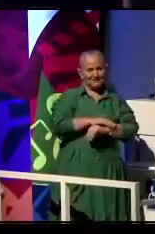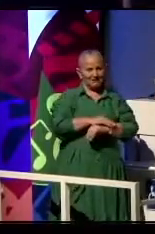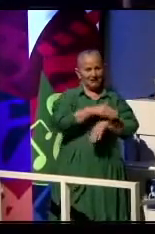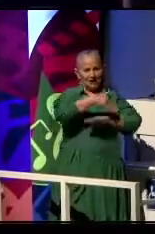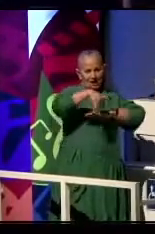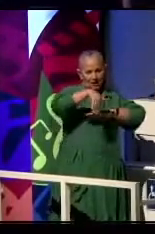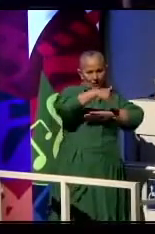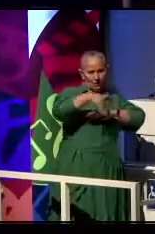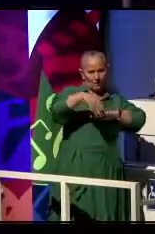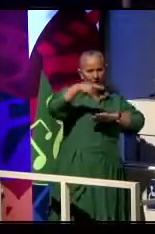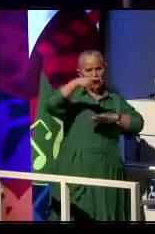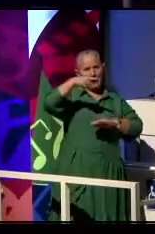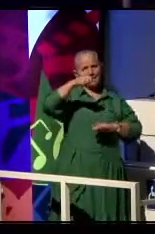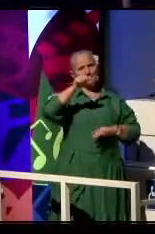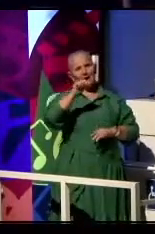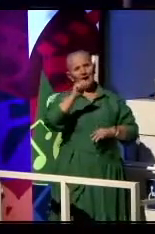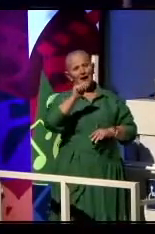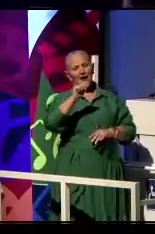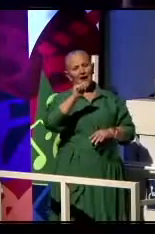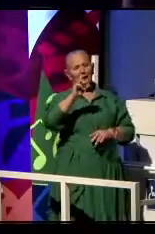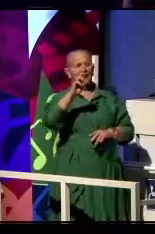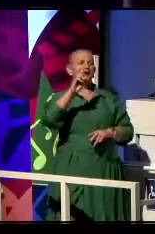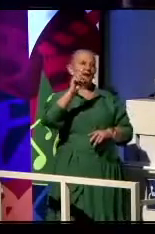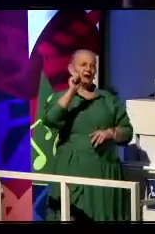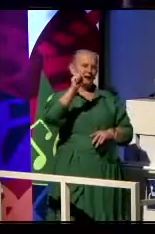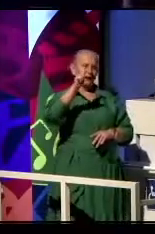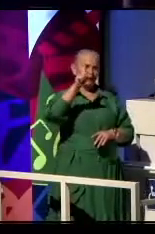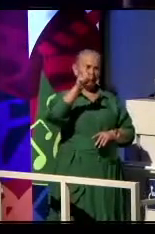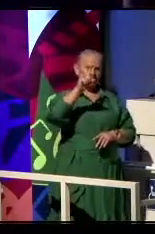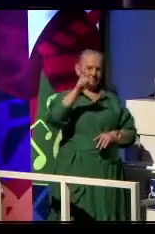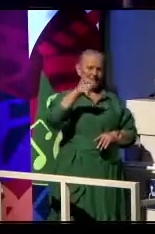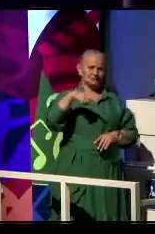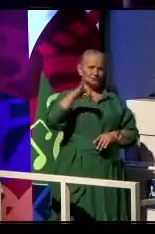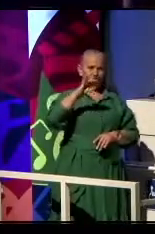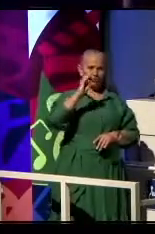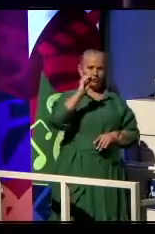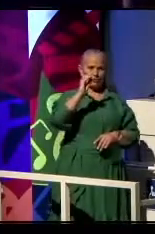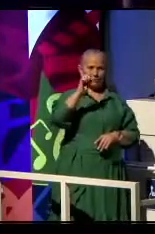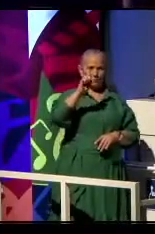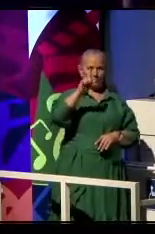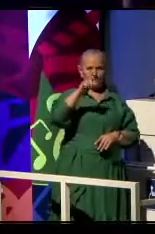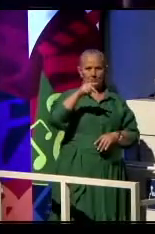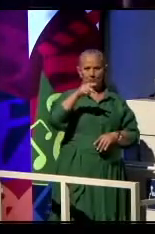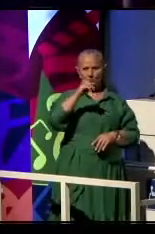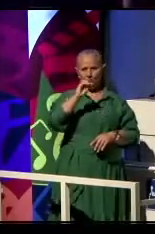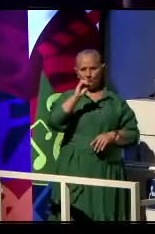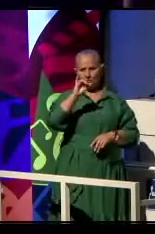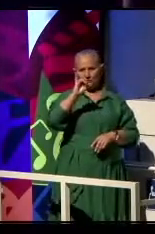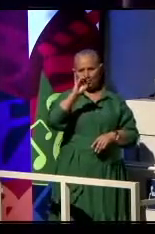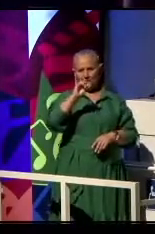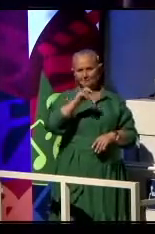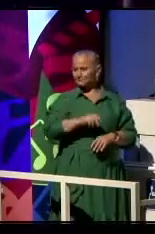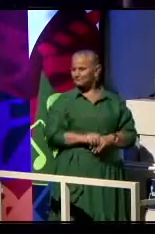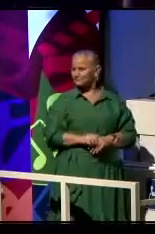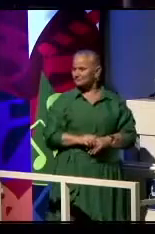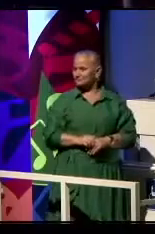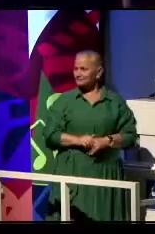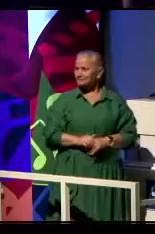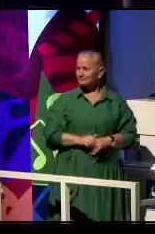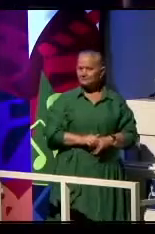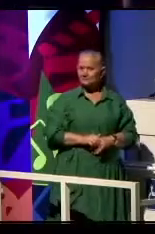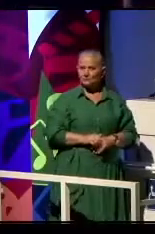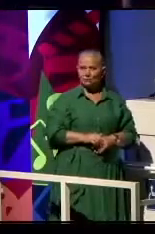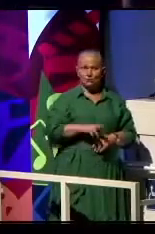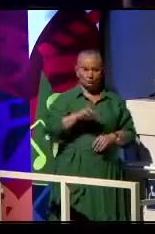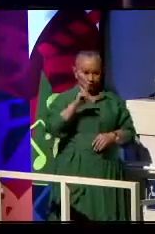com Divinópolis, no bairro de Santa Teresa. Nada mais é do que uma esquina, um passeio, assim,